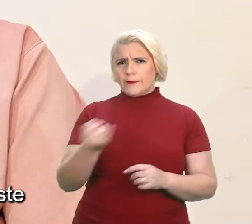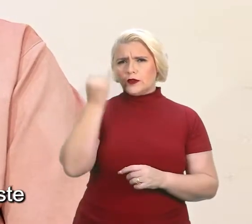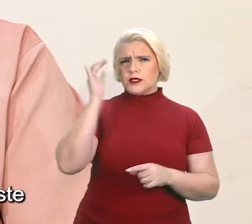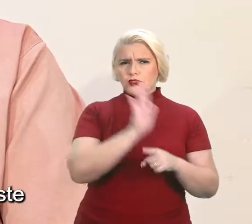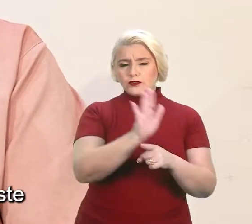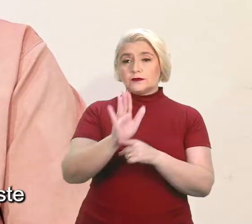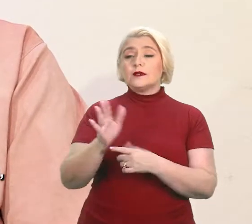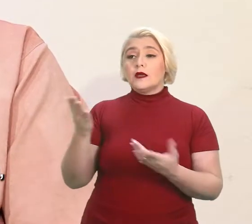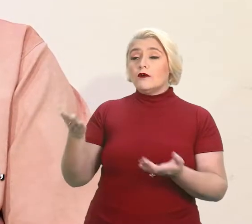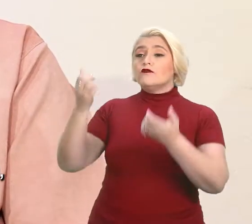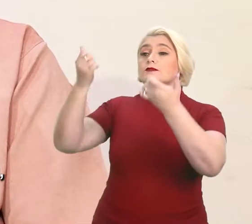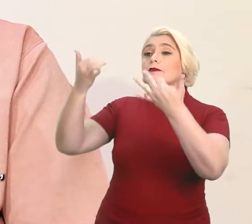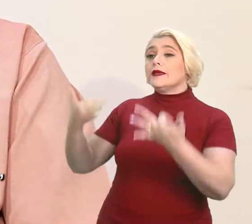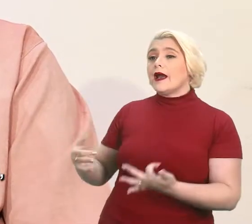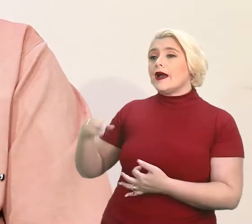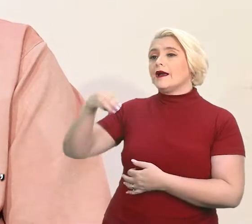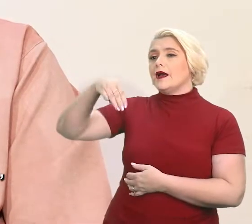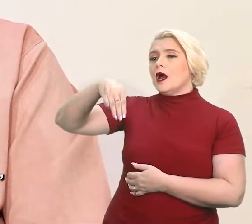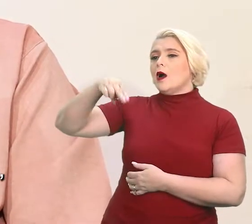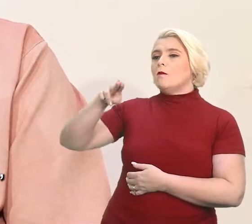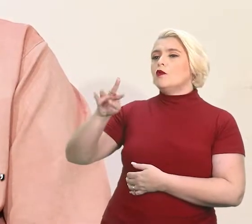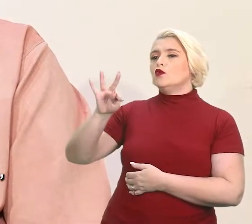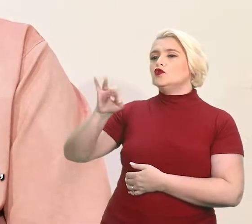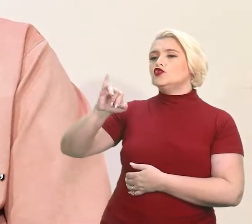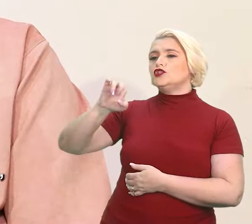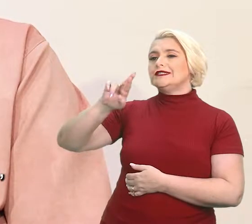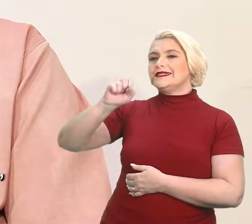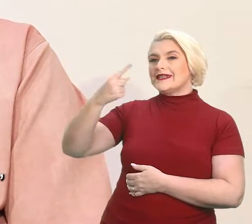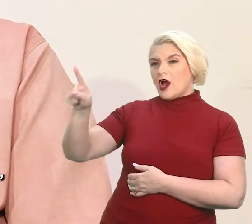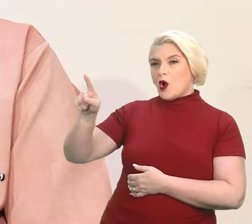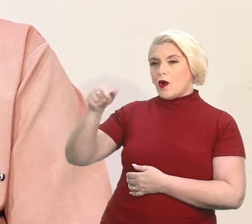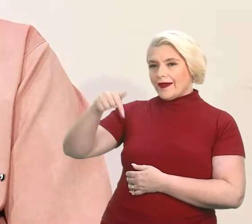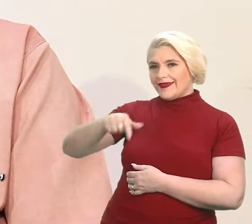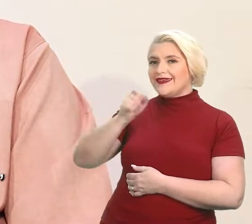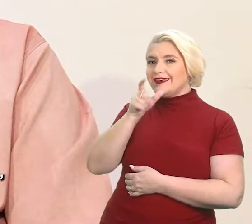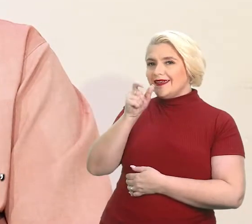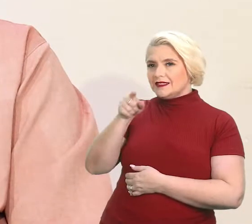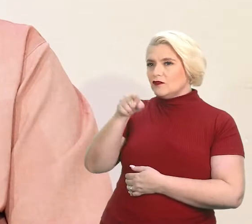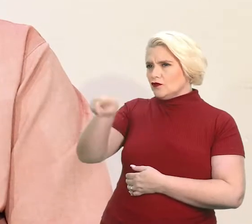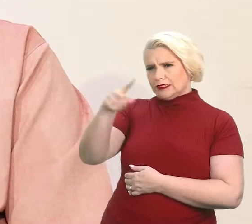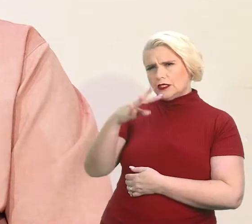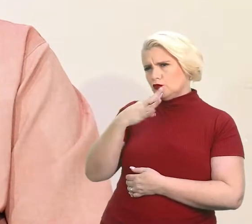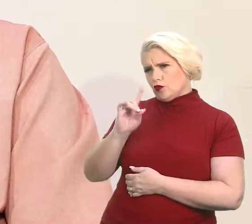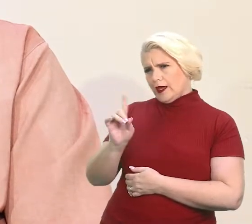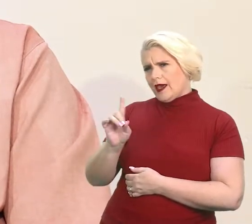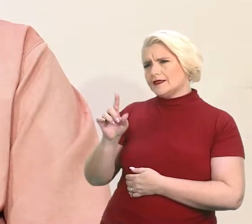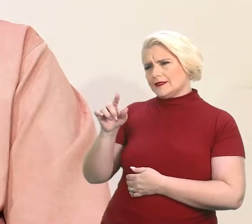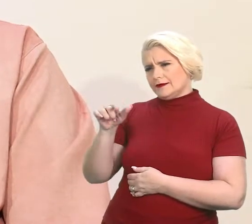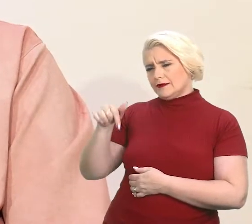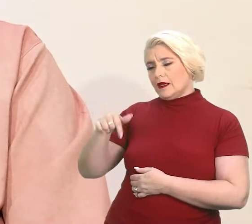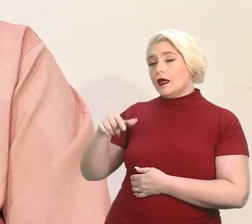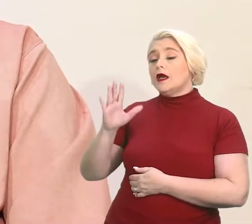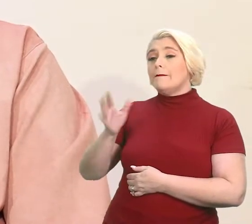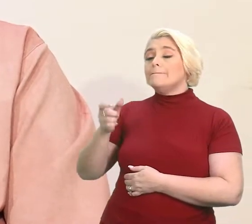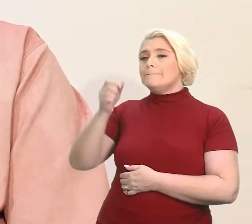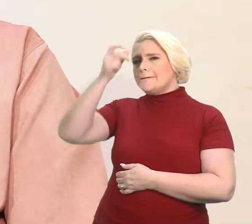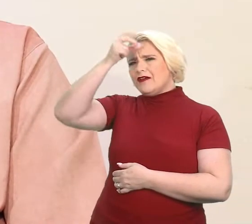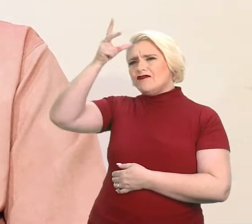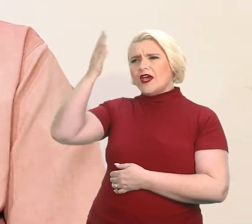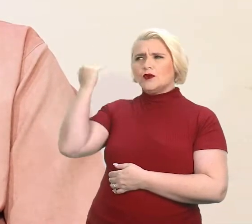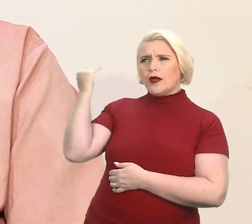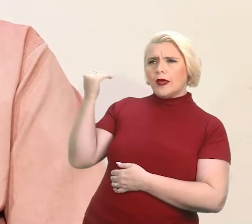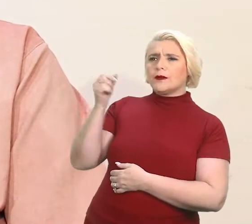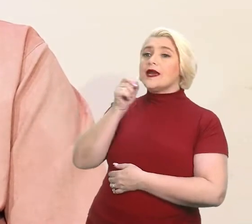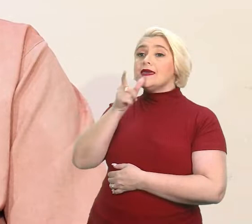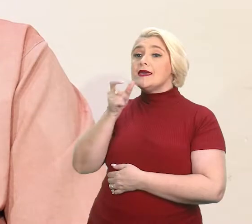para quem nos assiste e não conhece, não é aqui de Goiânia, ficaram conhecidos aqui. O prefeito Íris Rezende foi prefeito 4